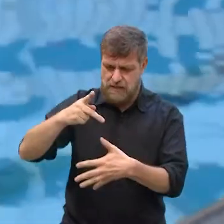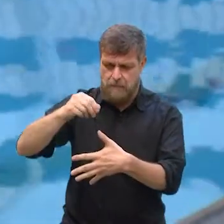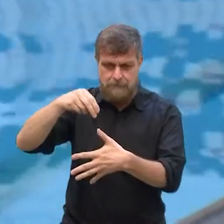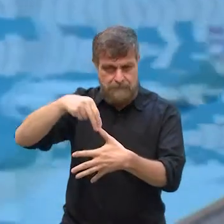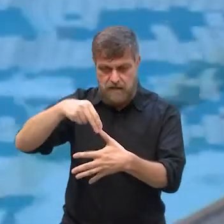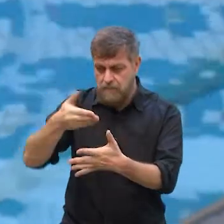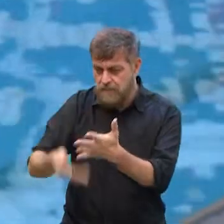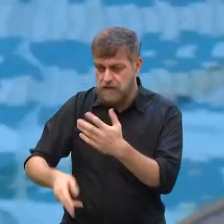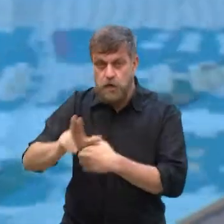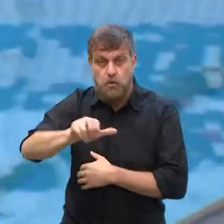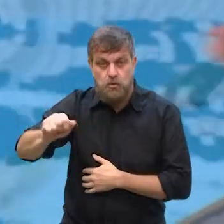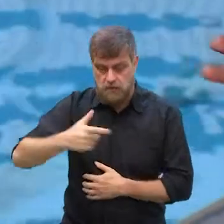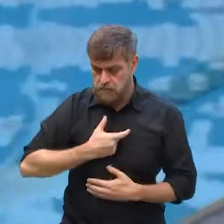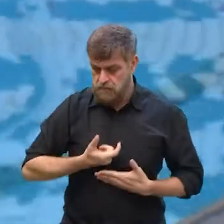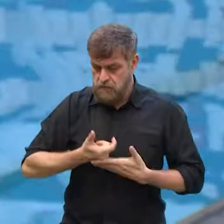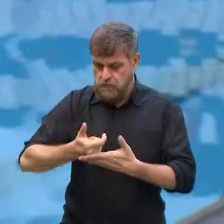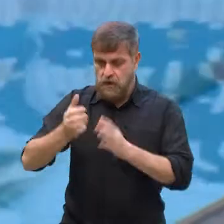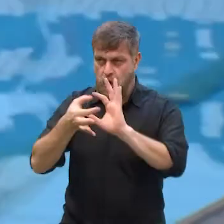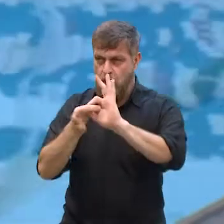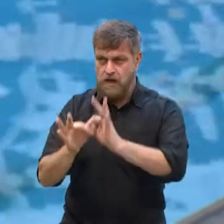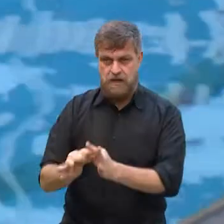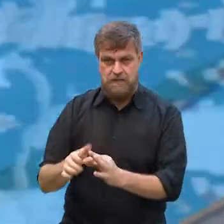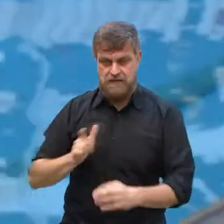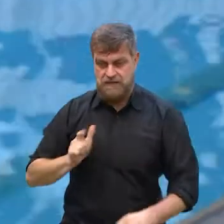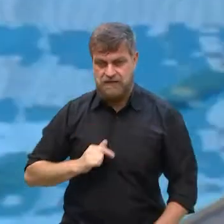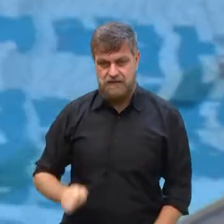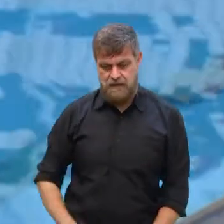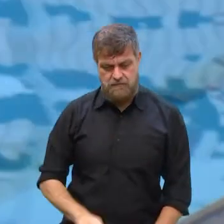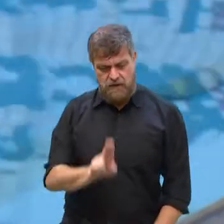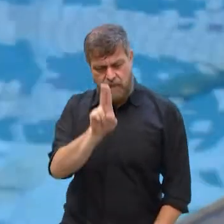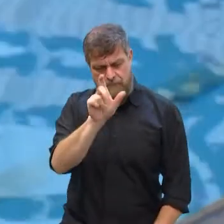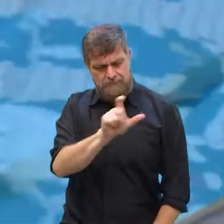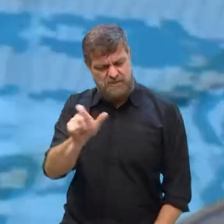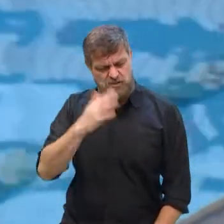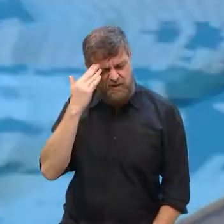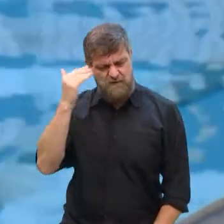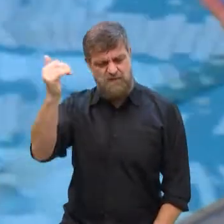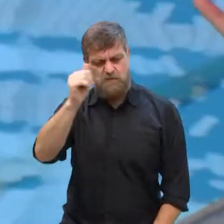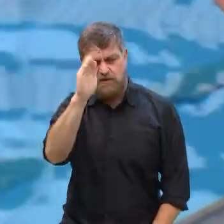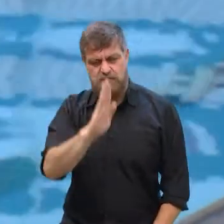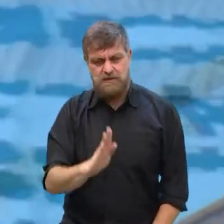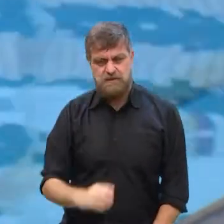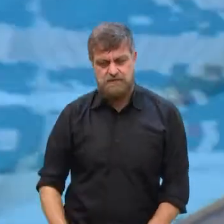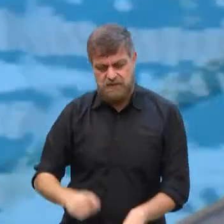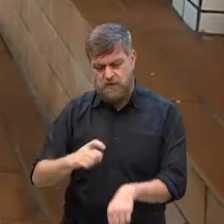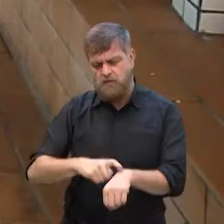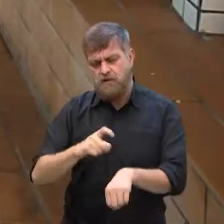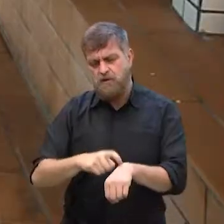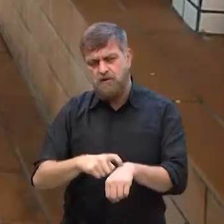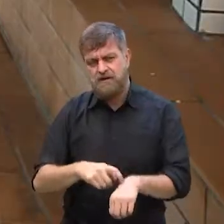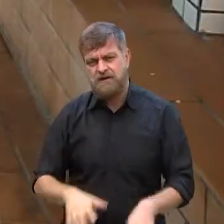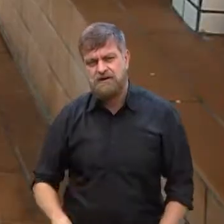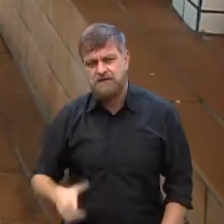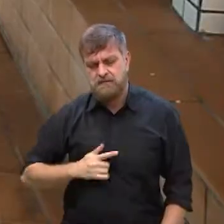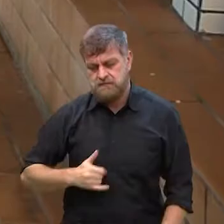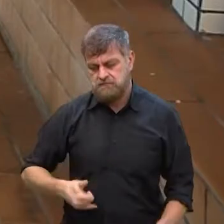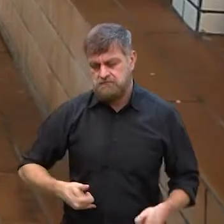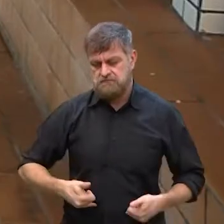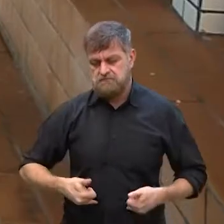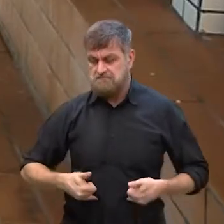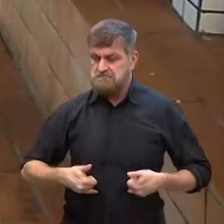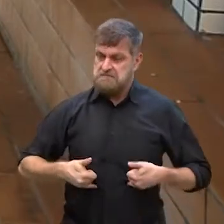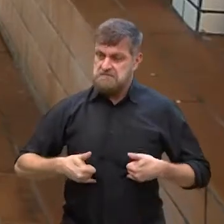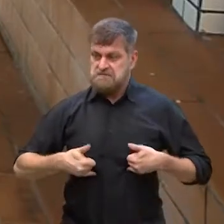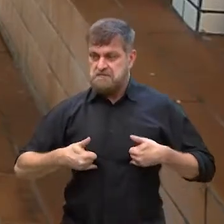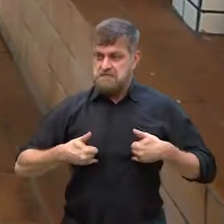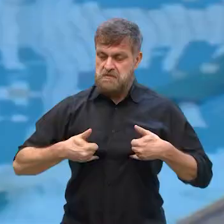medalhista olímpico, é o maior nome do Brasil. Não tem um momento, mesmo que você não queira, que sobe um pouquinho, que você olha e